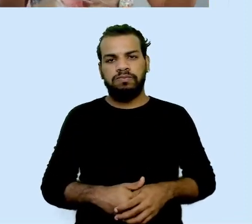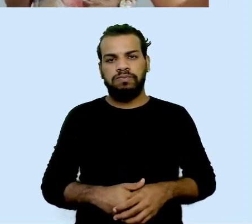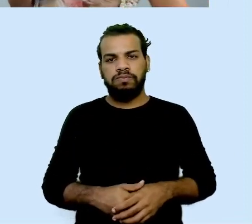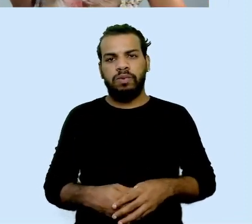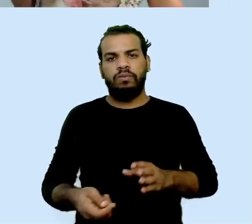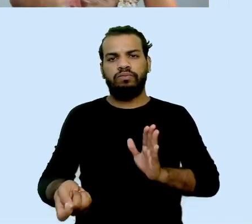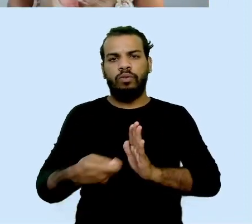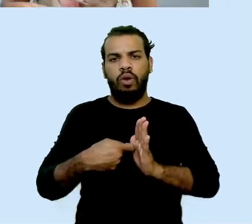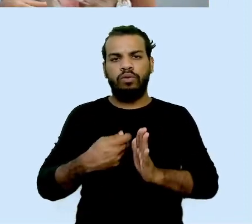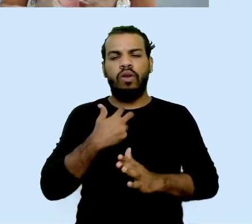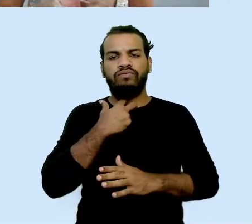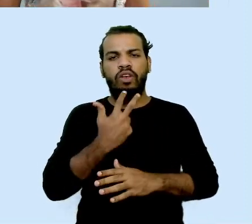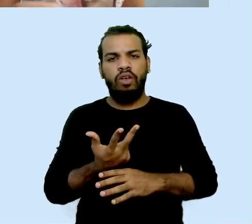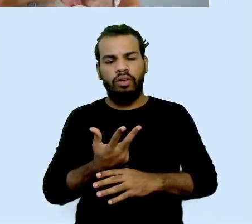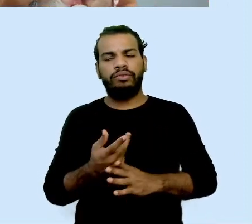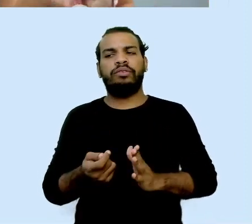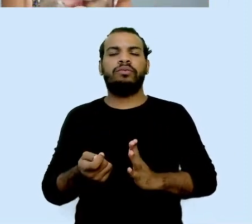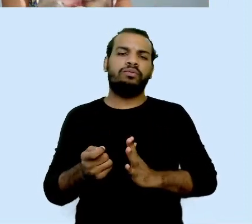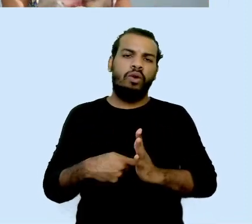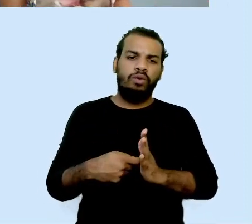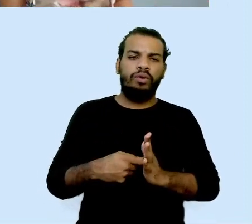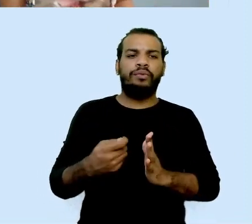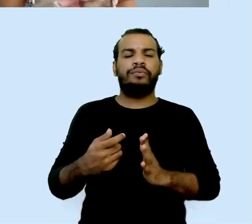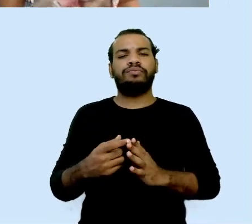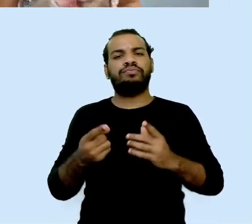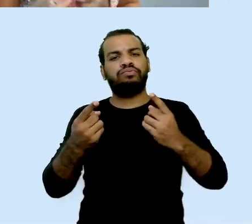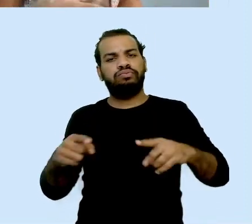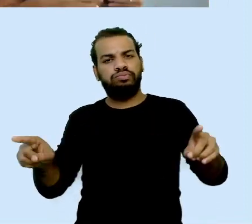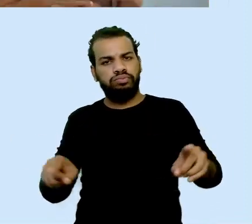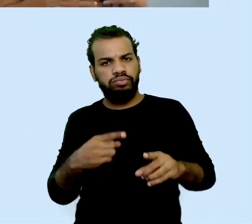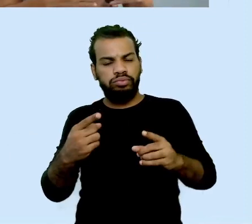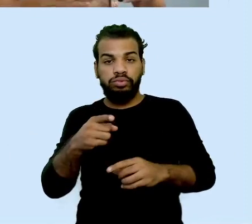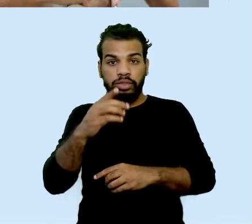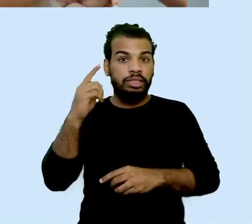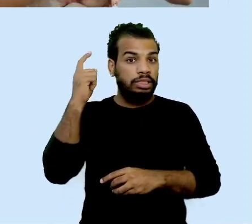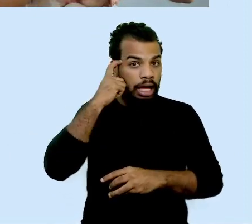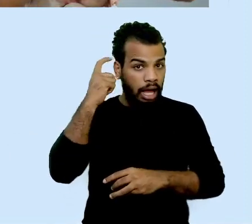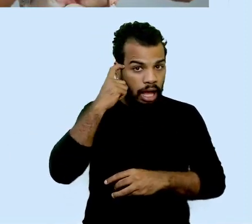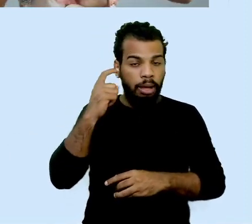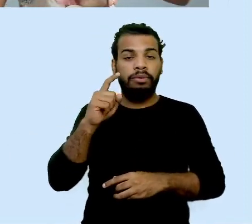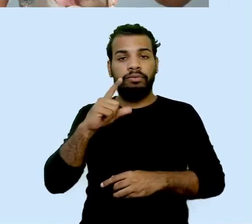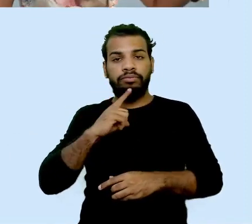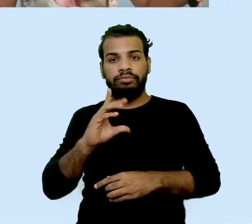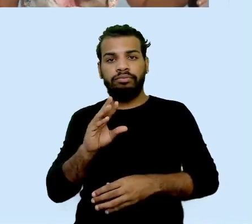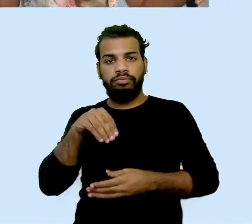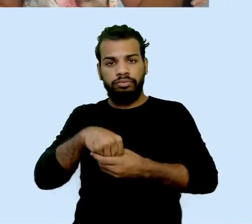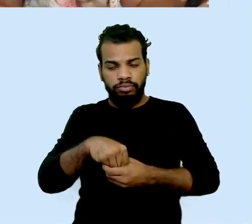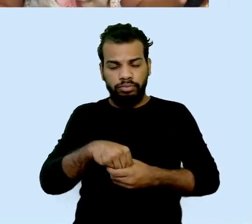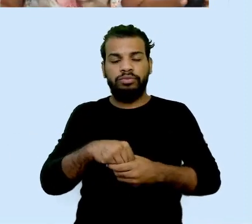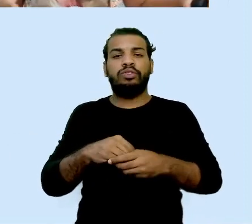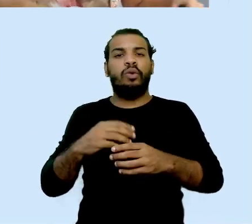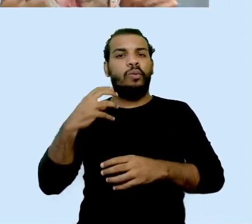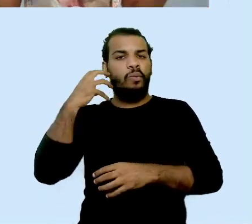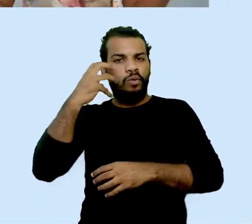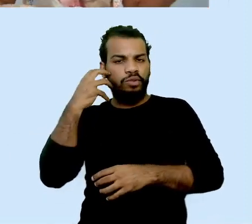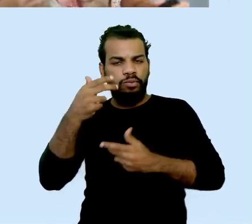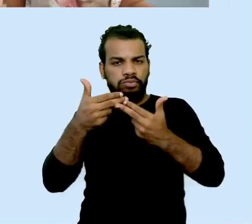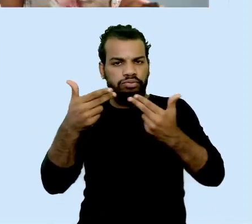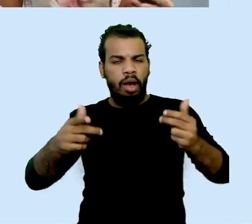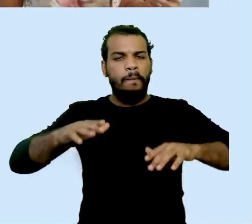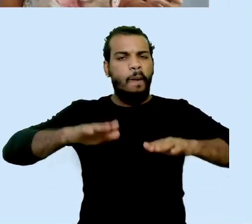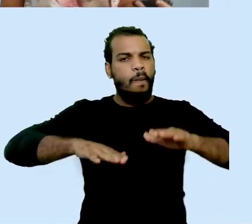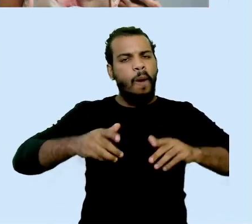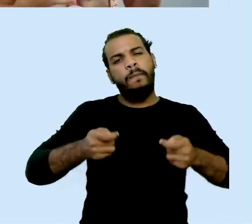registro vocal, com registro somente instrumental. Vocês sabem que dentro da gama de instrumentos musicais, o homem